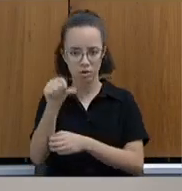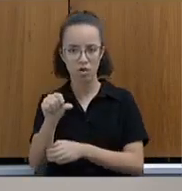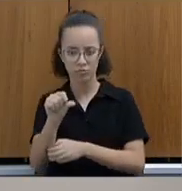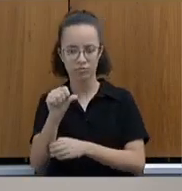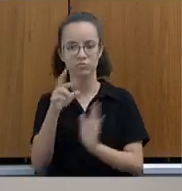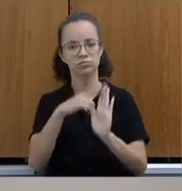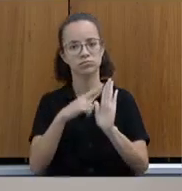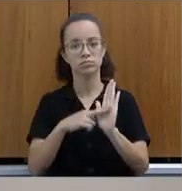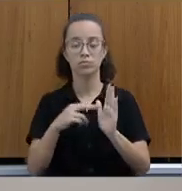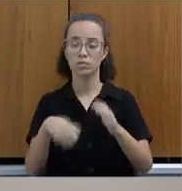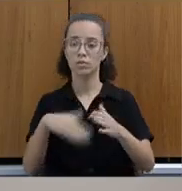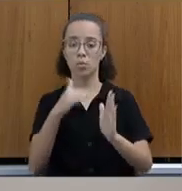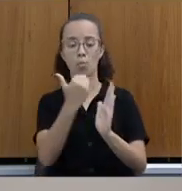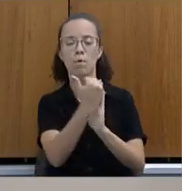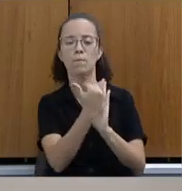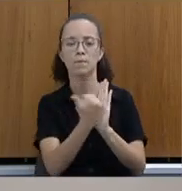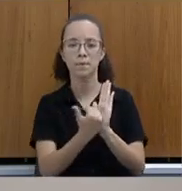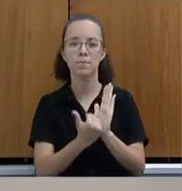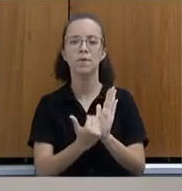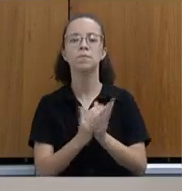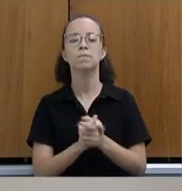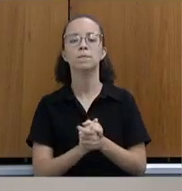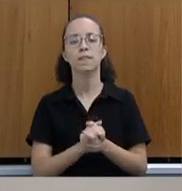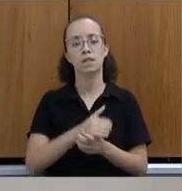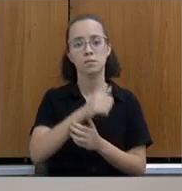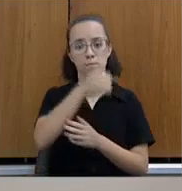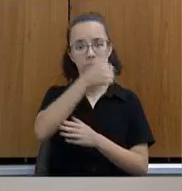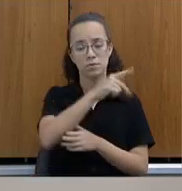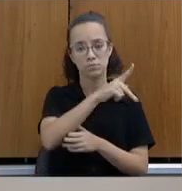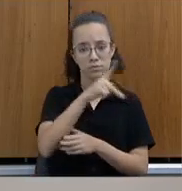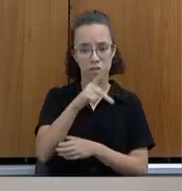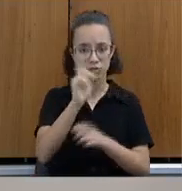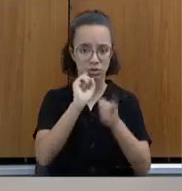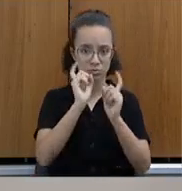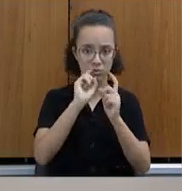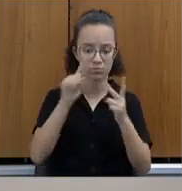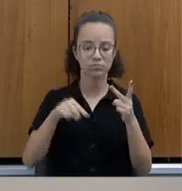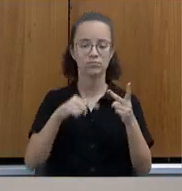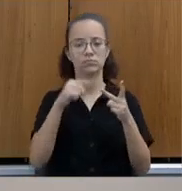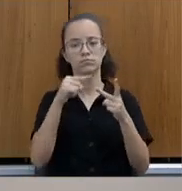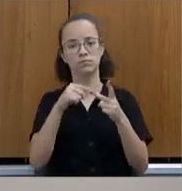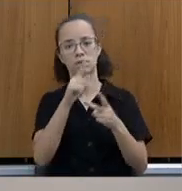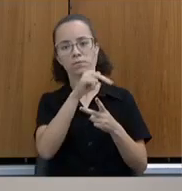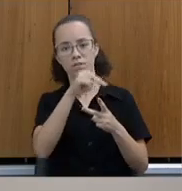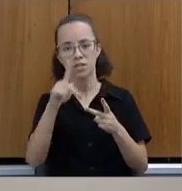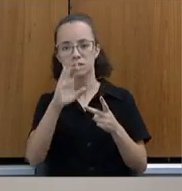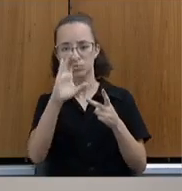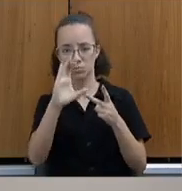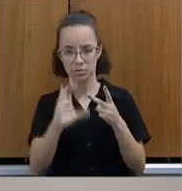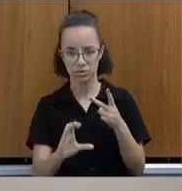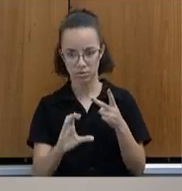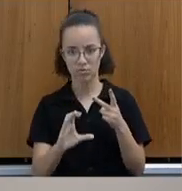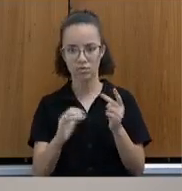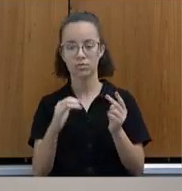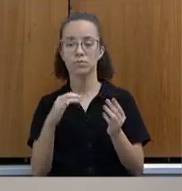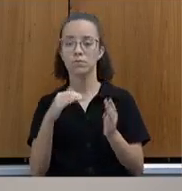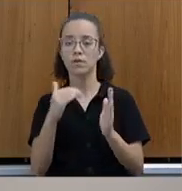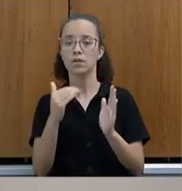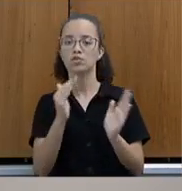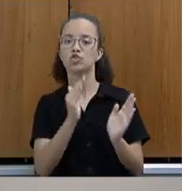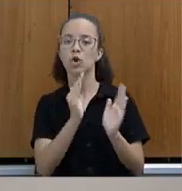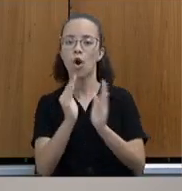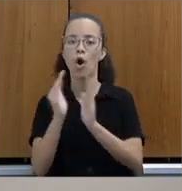na seguinte ordem. Presidente da reunião, presidente das comissões participantes por ordem de inscrição,